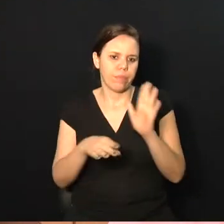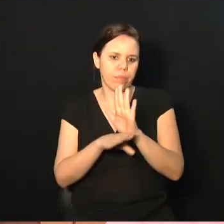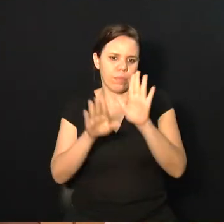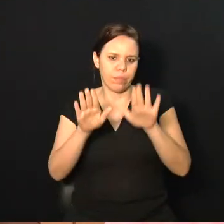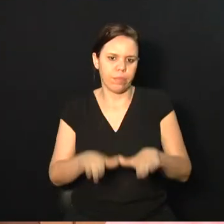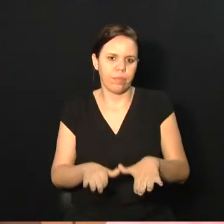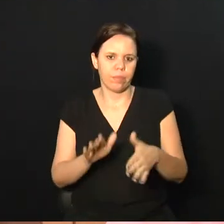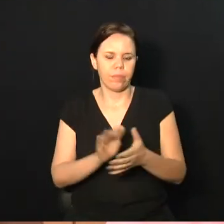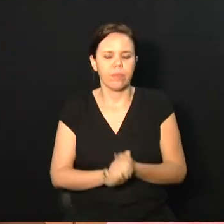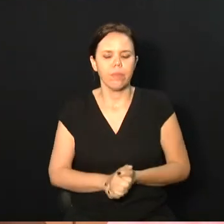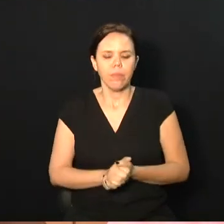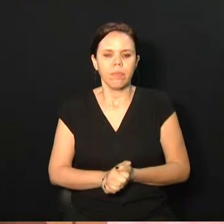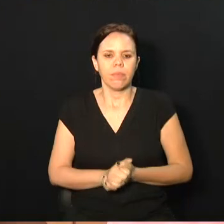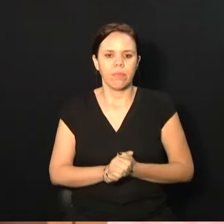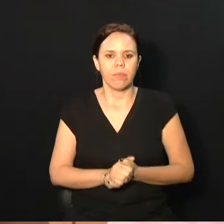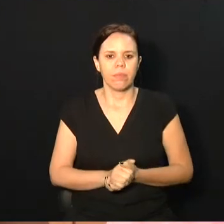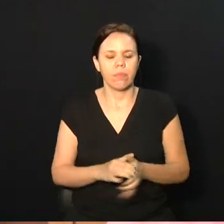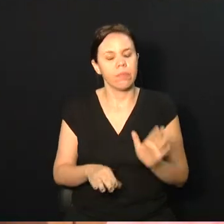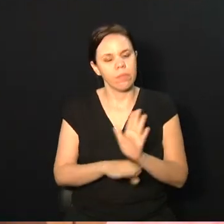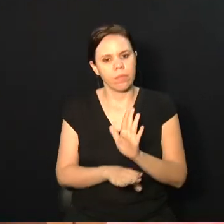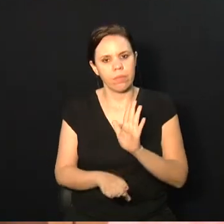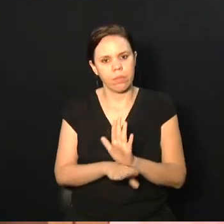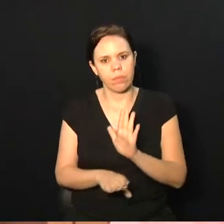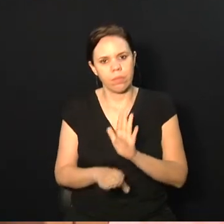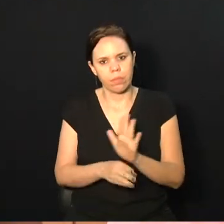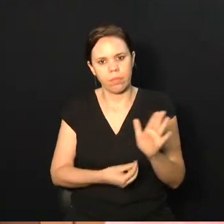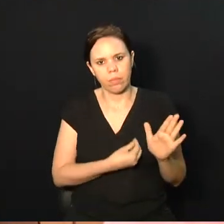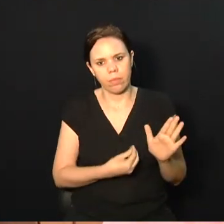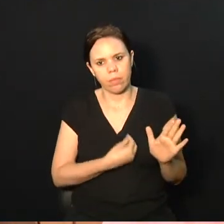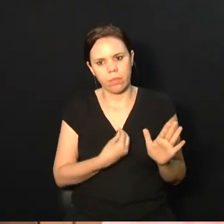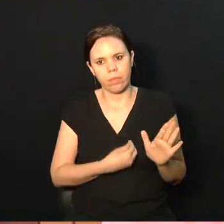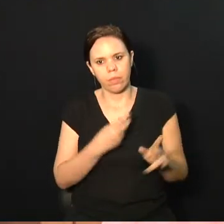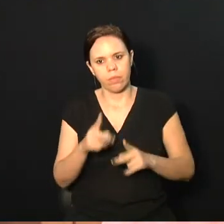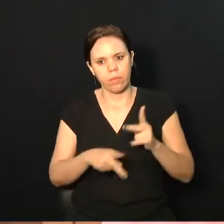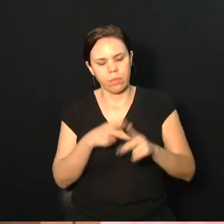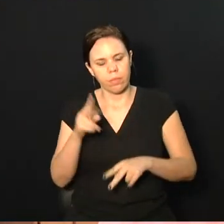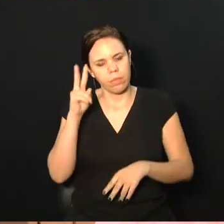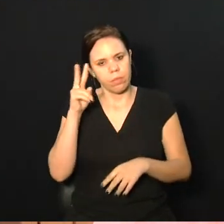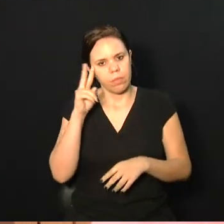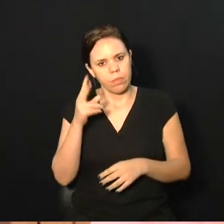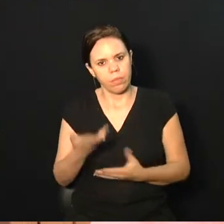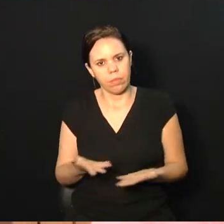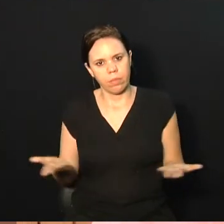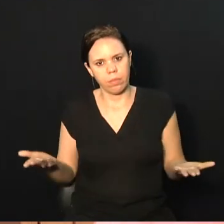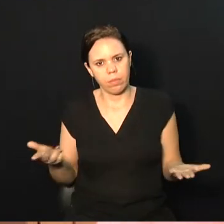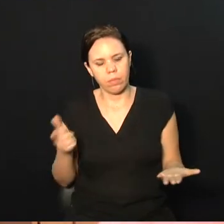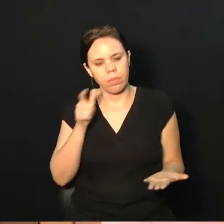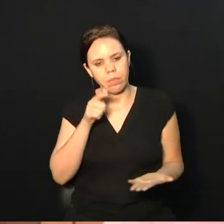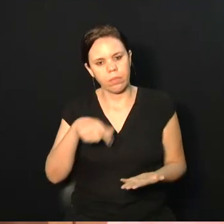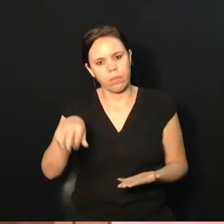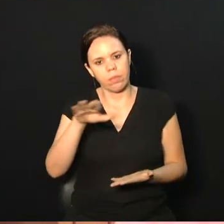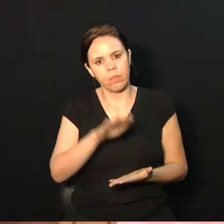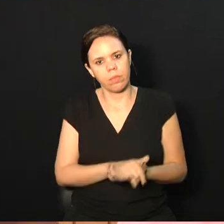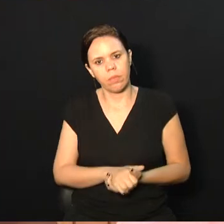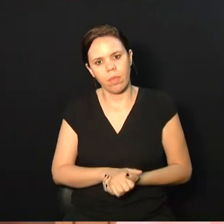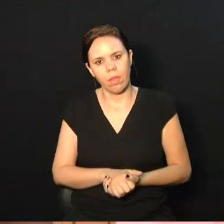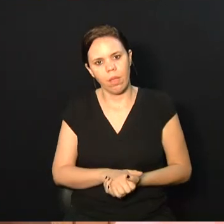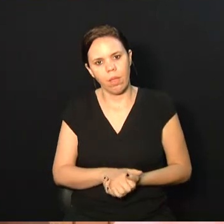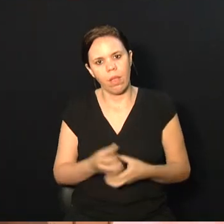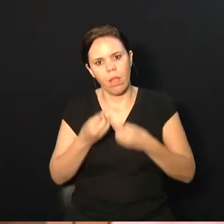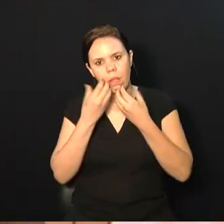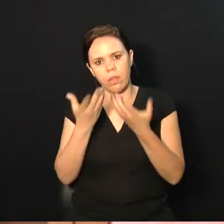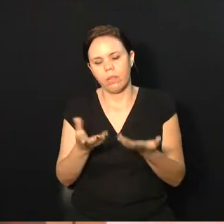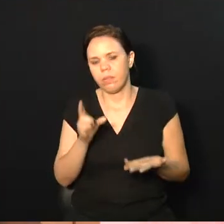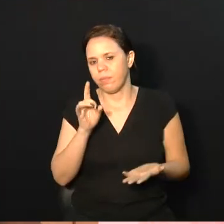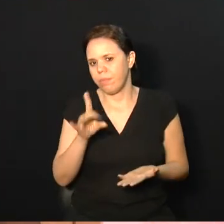ficar e para ajudar na vida das pessoas, muito bem lembrado por elas a questão de dizer que não é